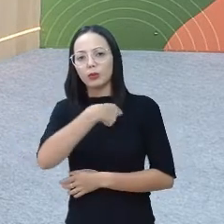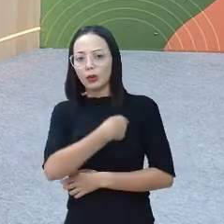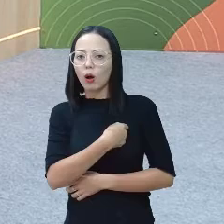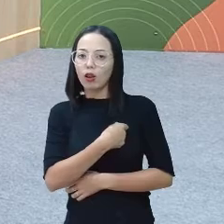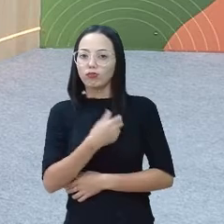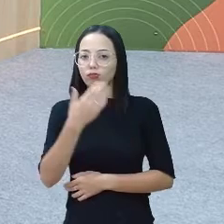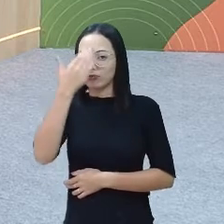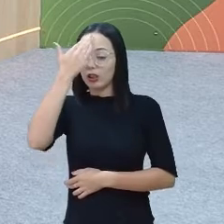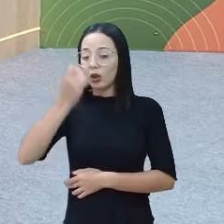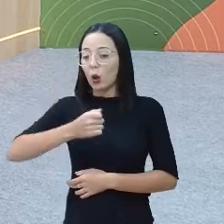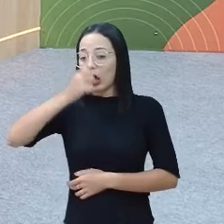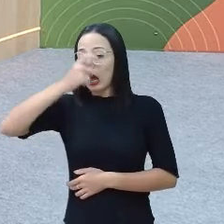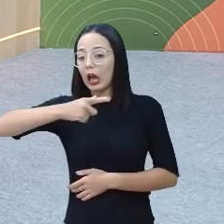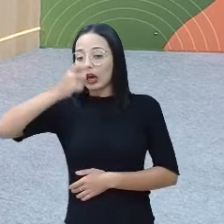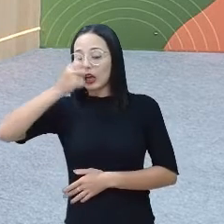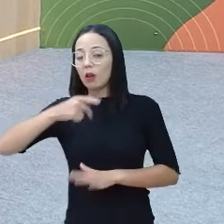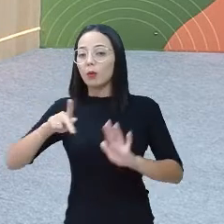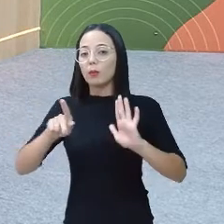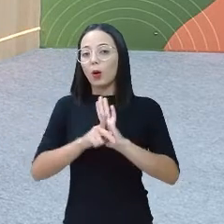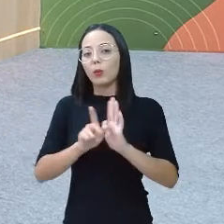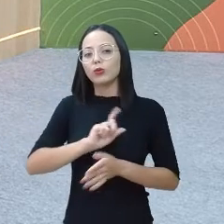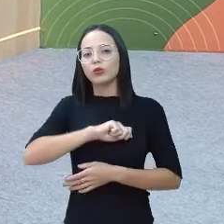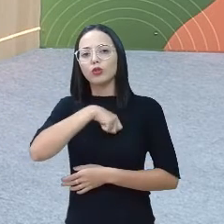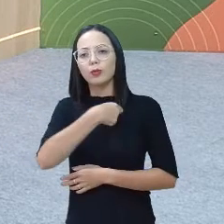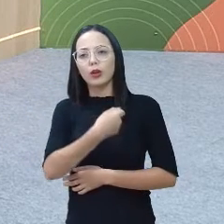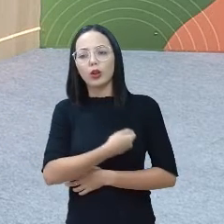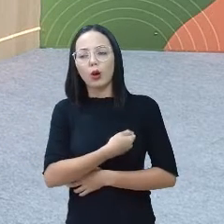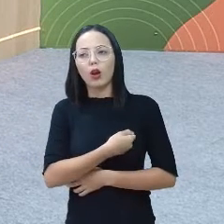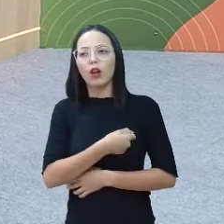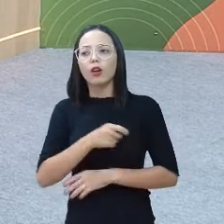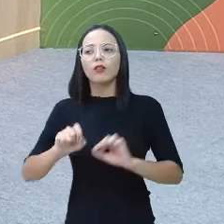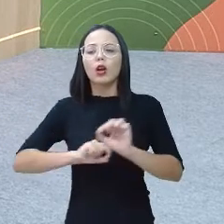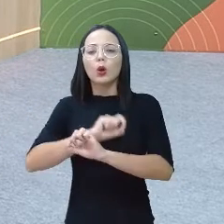gripe espanhola, ela vai